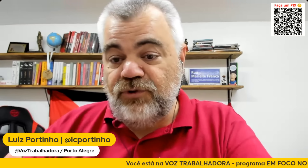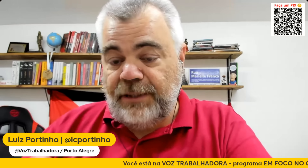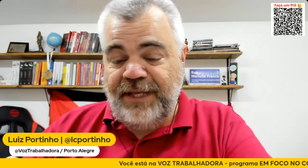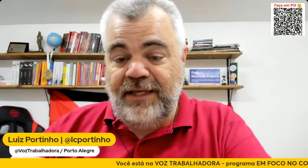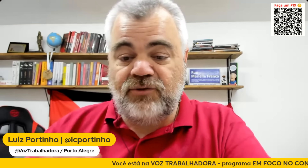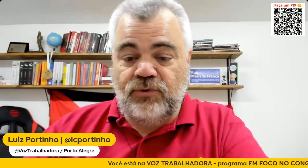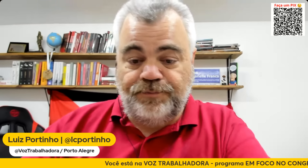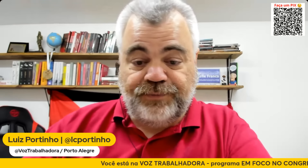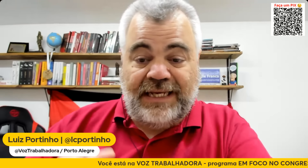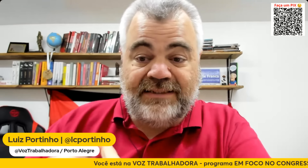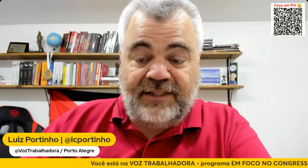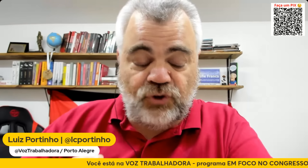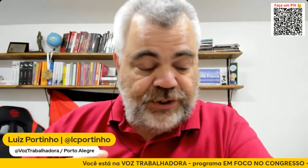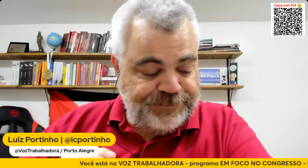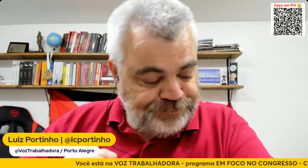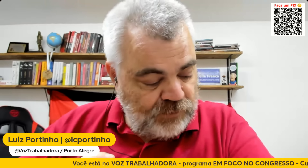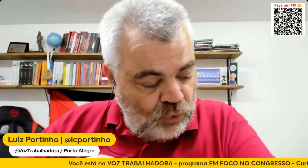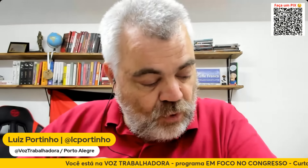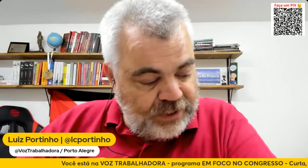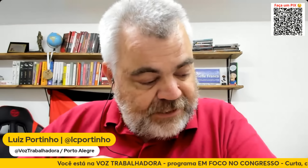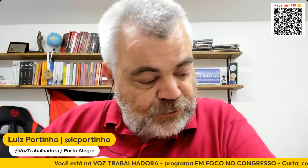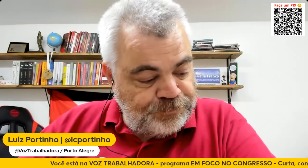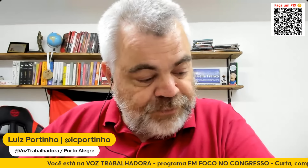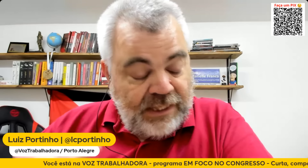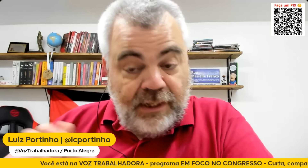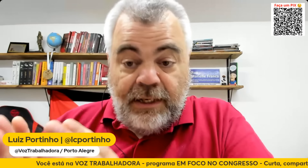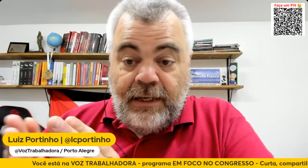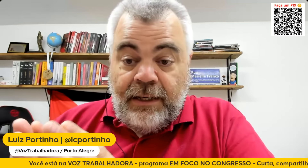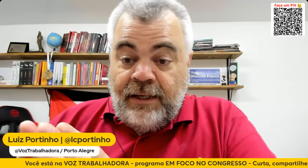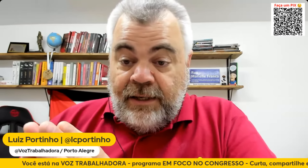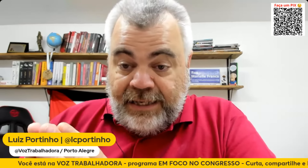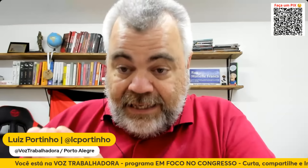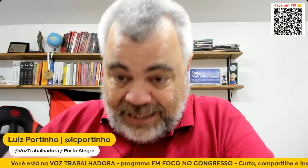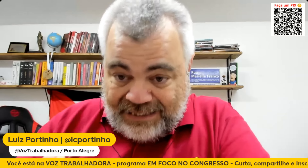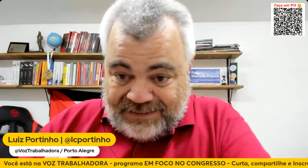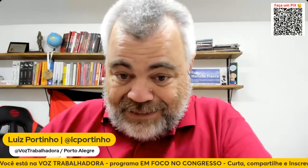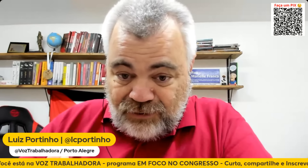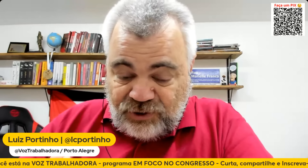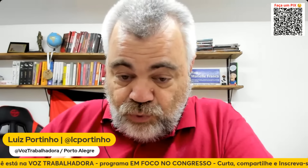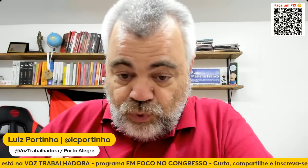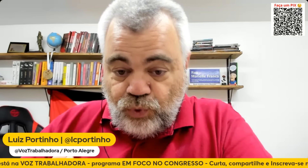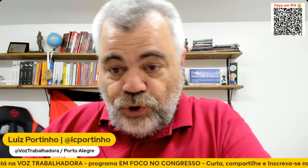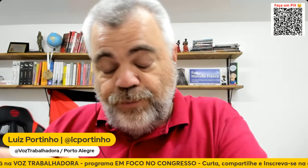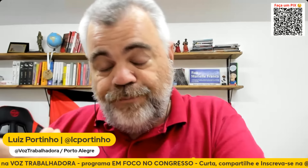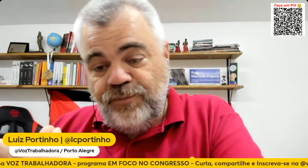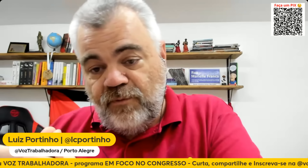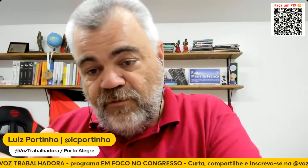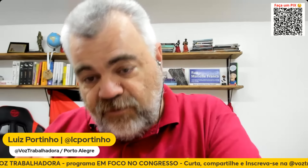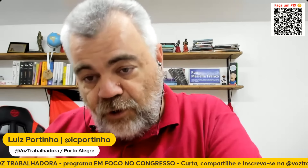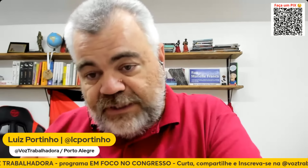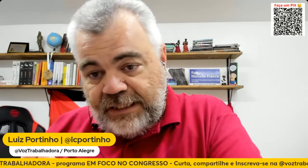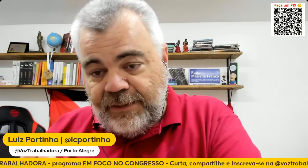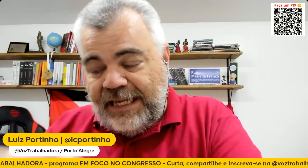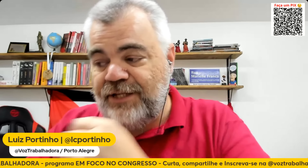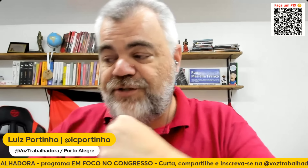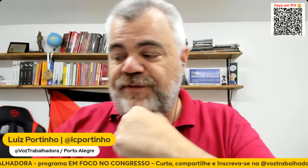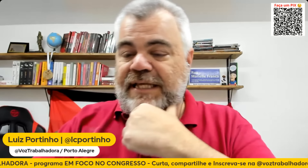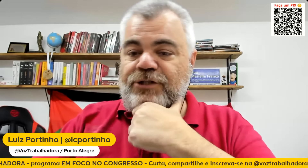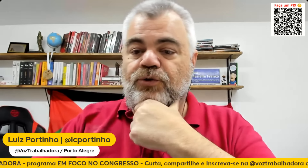os pronunciamentos as questões no congresso realizado o segundo turno volta